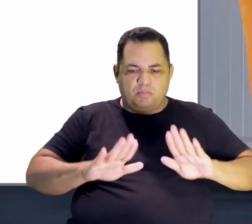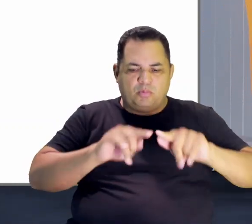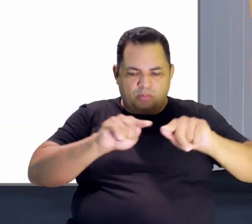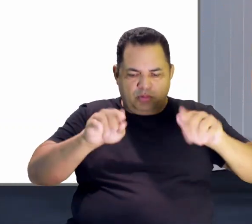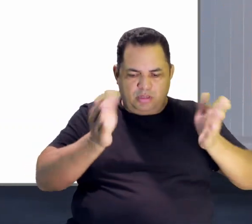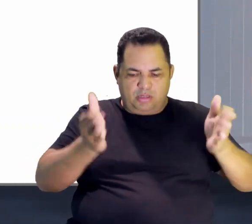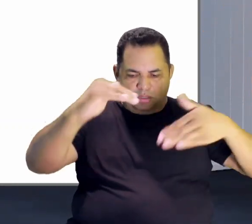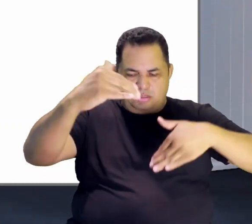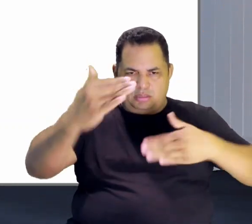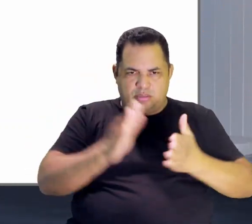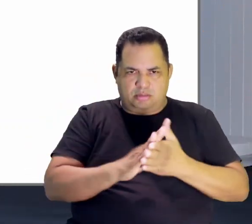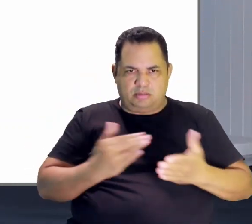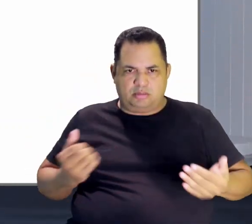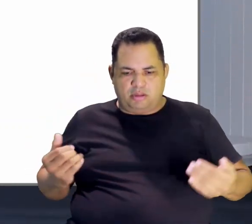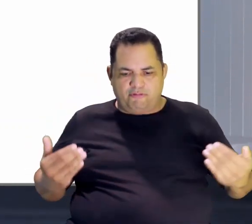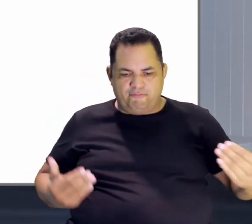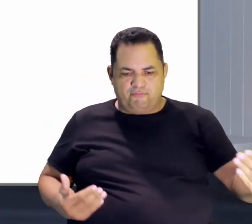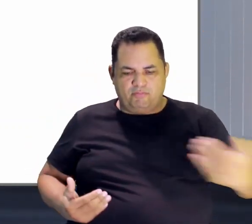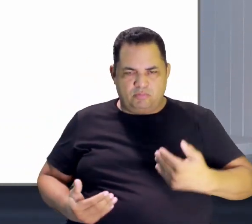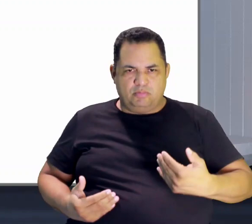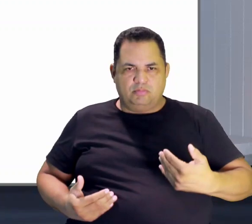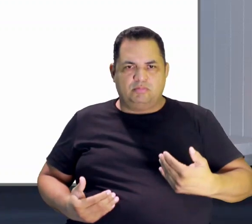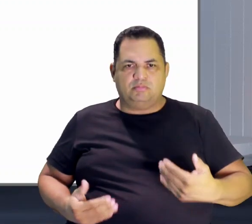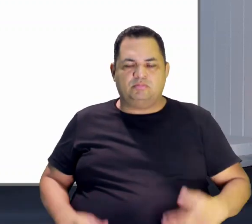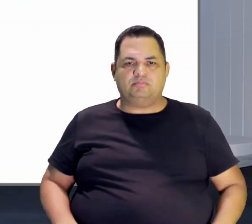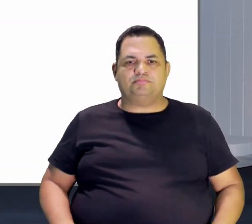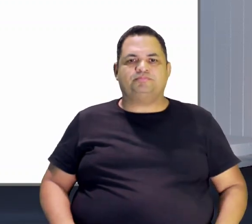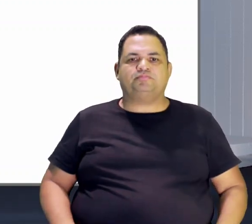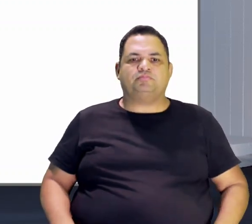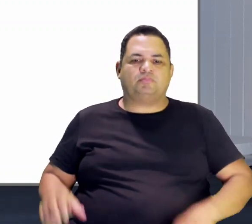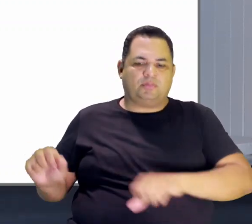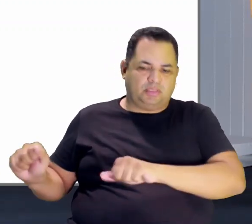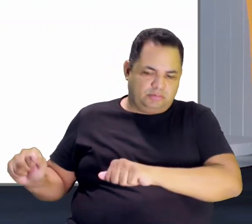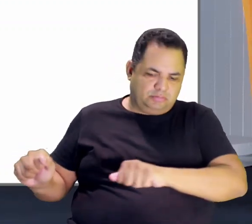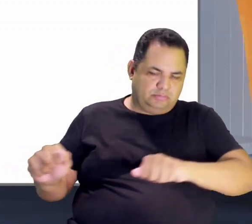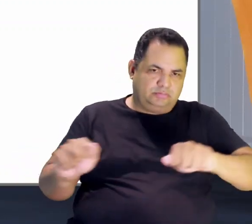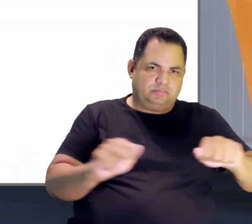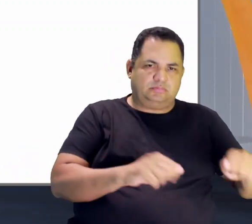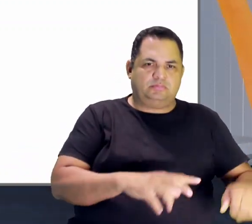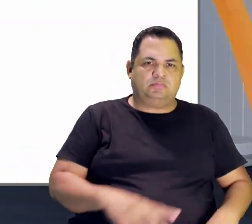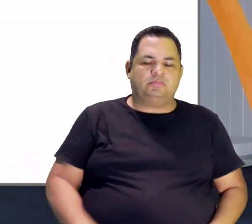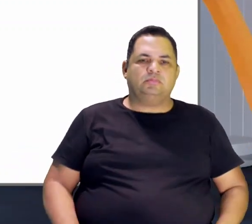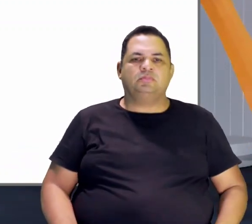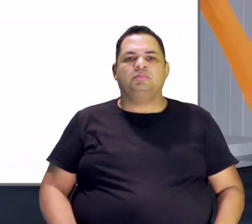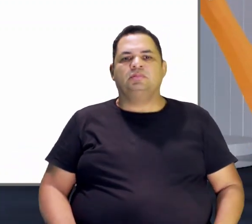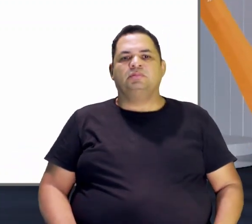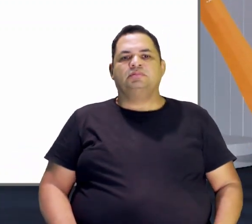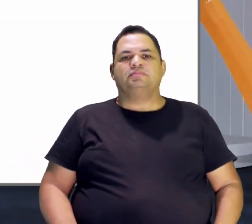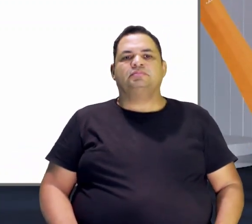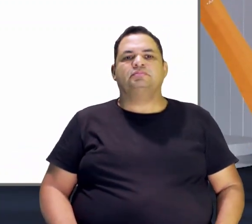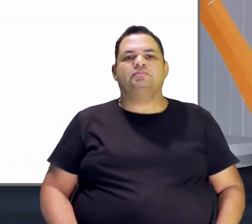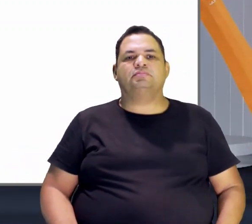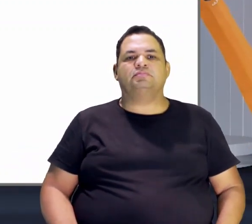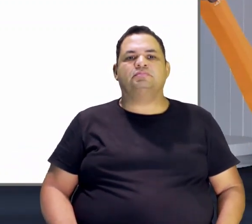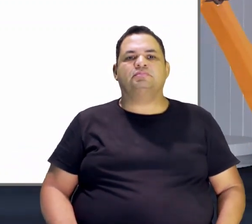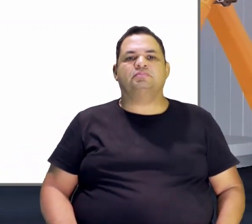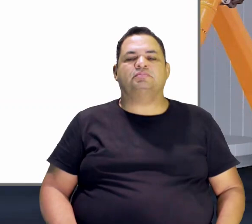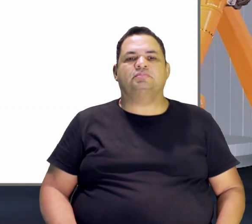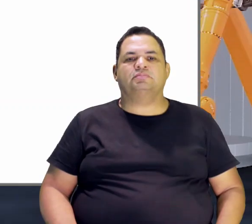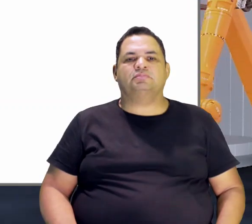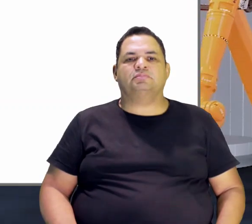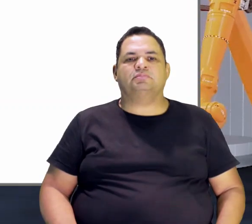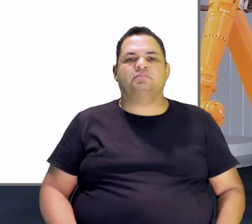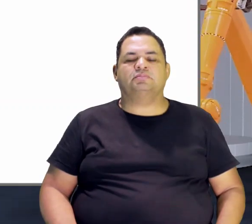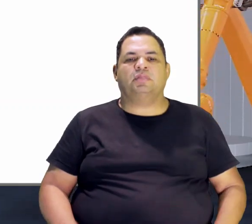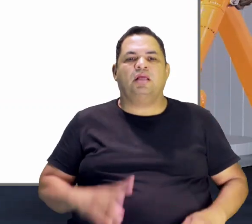direita, a força é para a esquerda. Se, resolveu puxar ela para a esquerda, a força automaticamente vira para a direita.